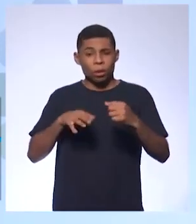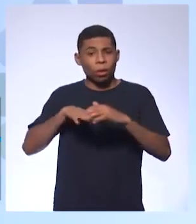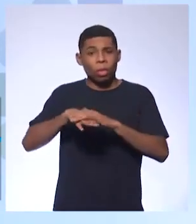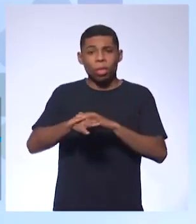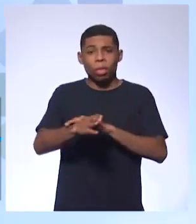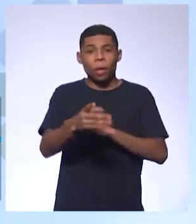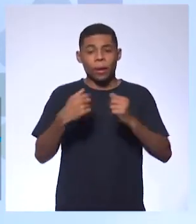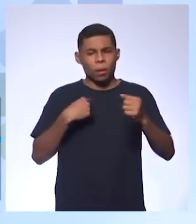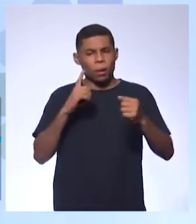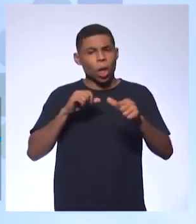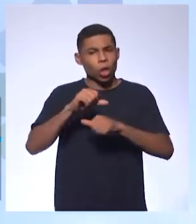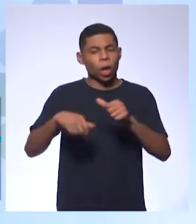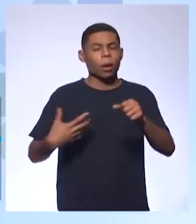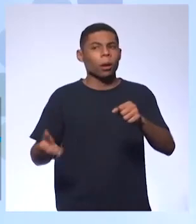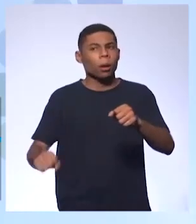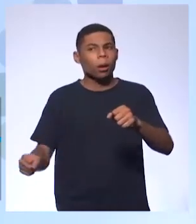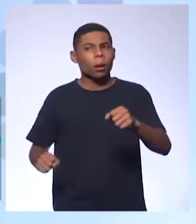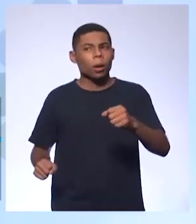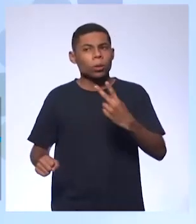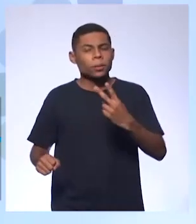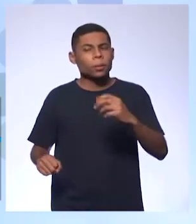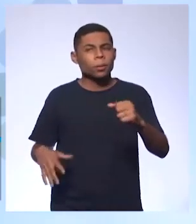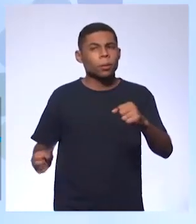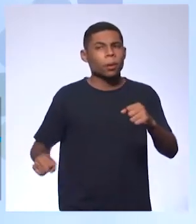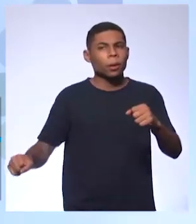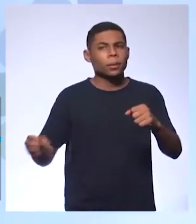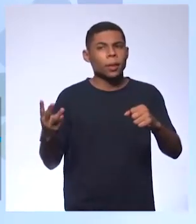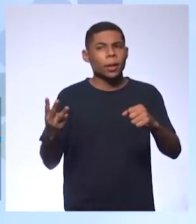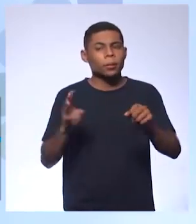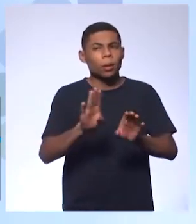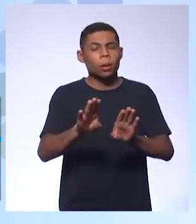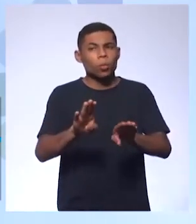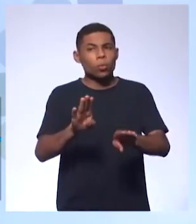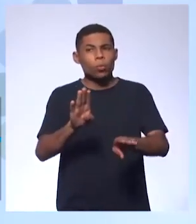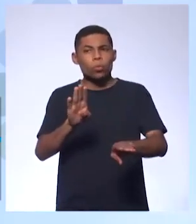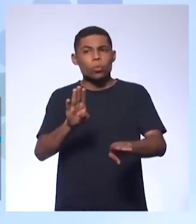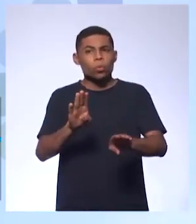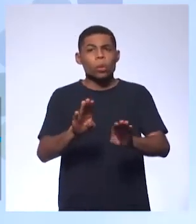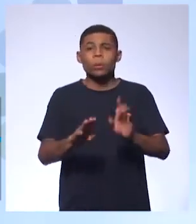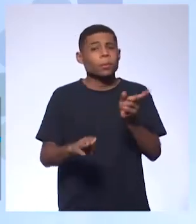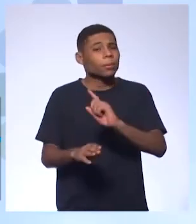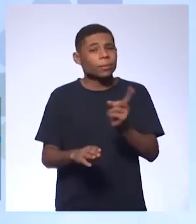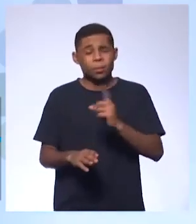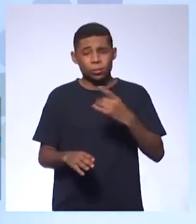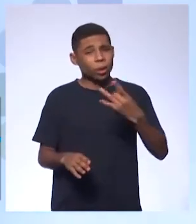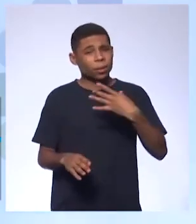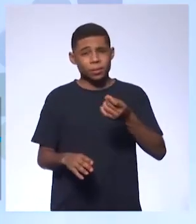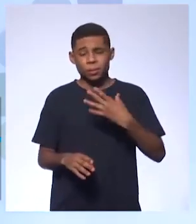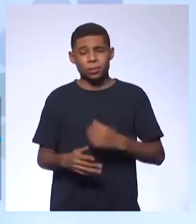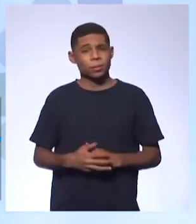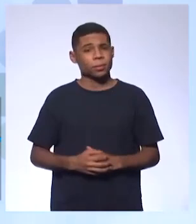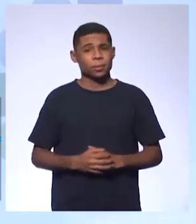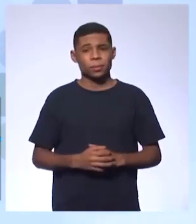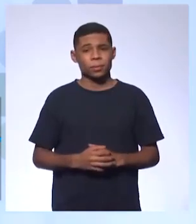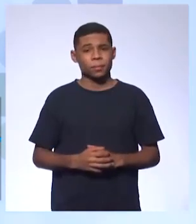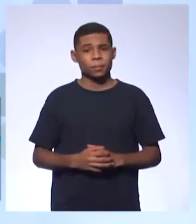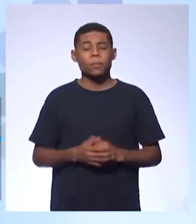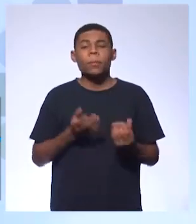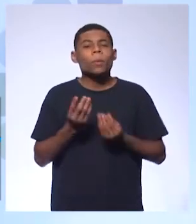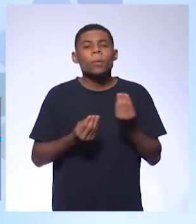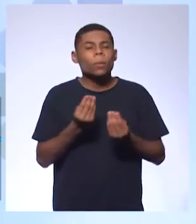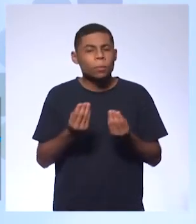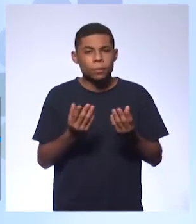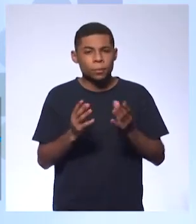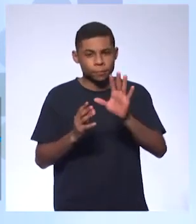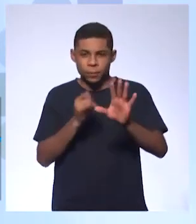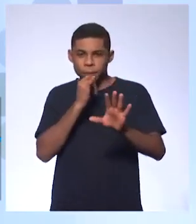vou trocar a marcha, olha, agora eu vou pisar na embreagem. Isso já é um hábito. Né? E como é que forma o hábito? Eu falei para